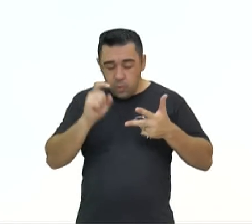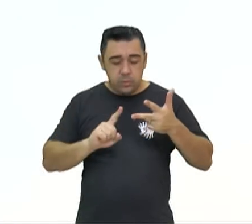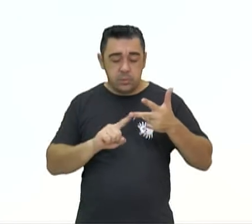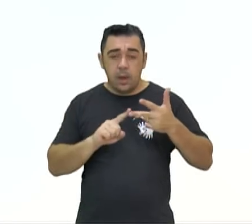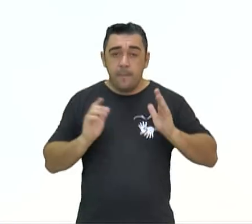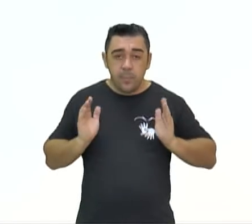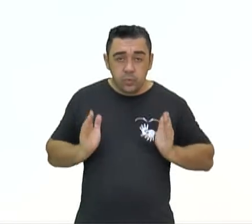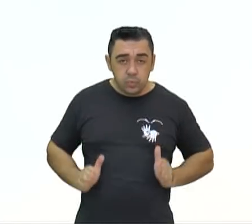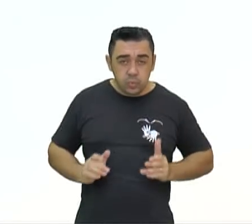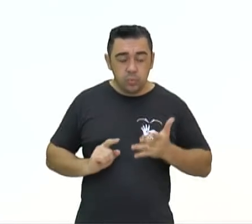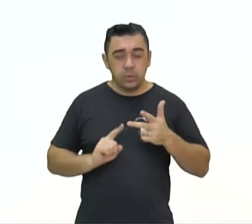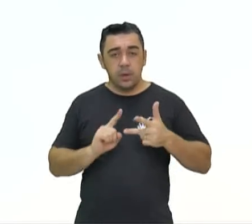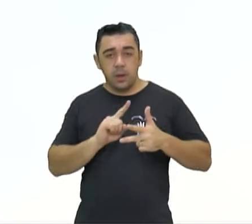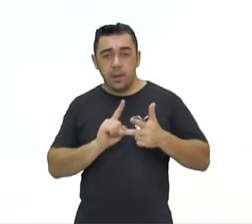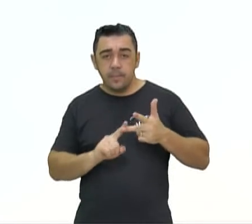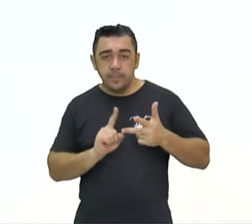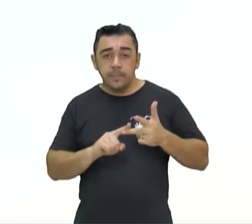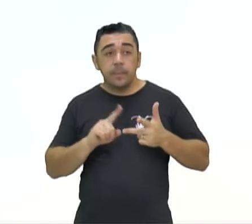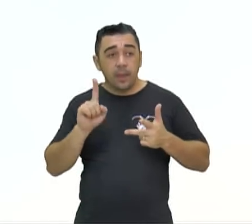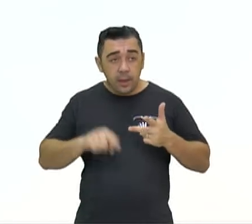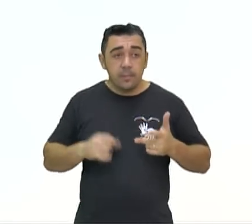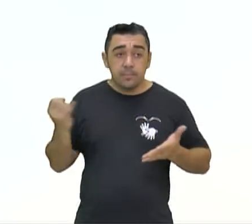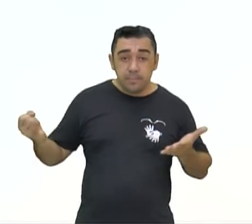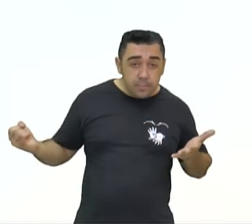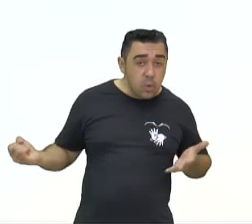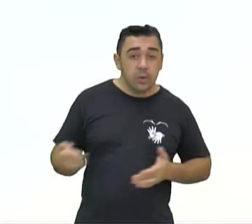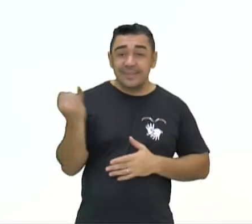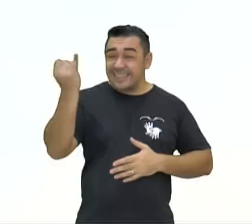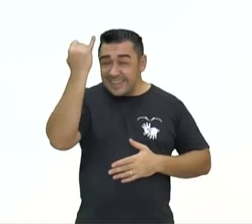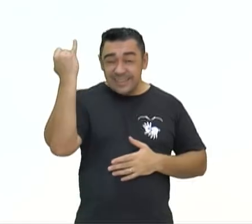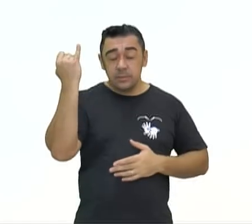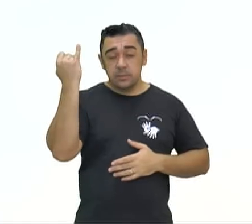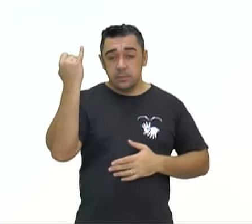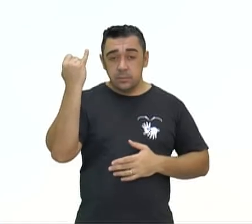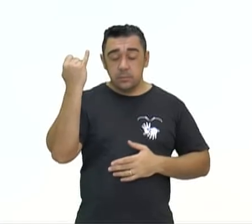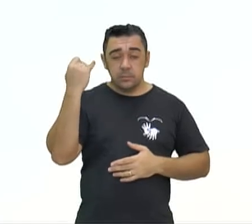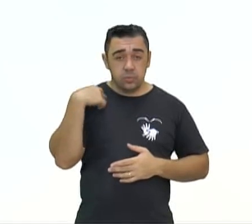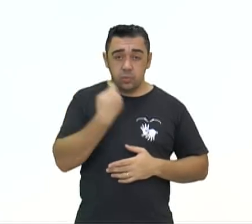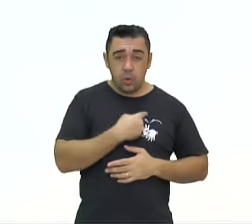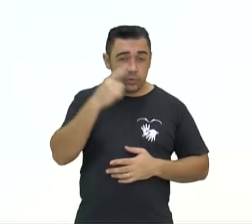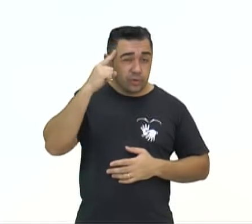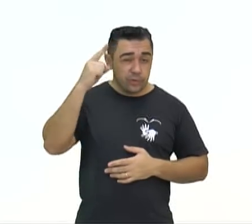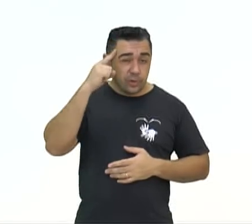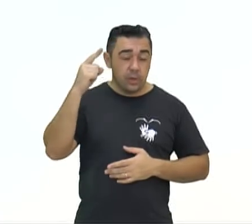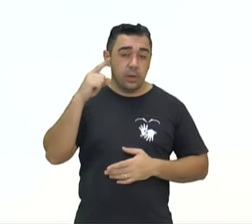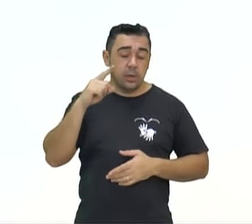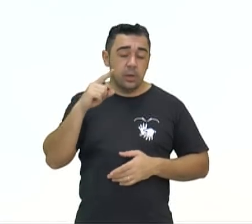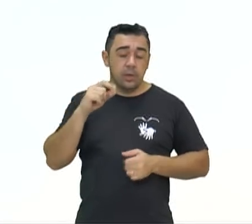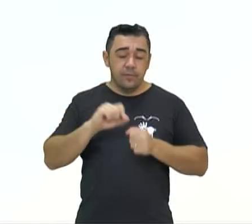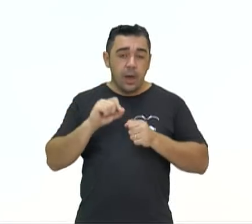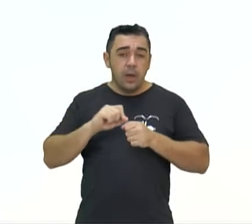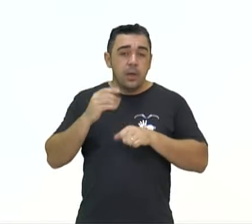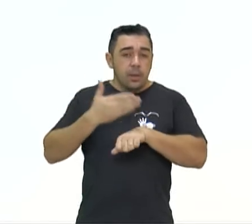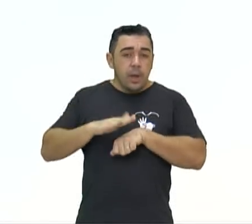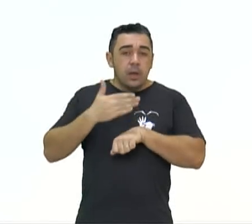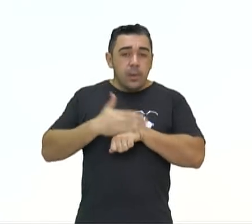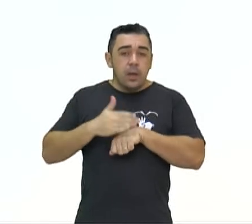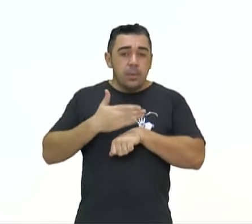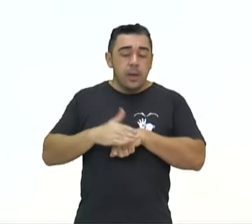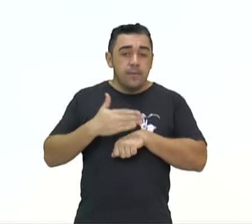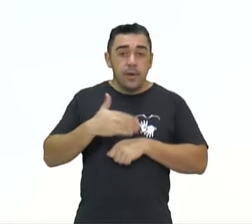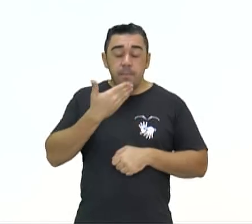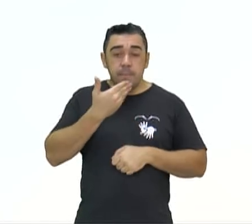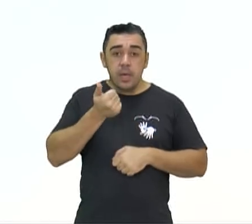são condições importantes para o nosso dia a dia, né? No momento que a gente pratica esse esporte, a gente vai melhorar o